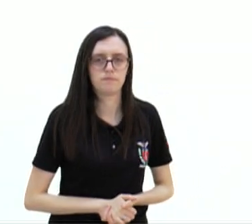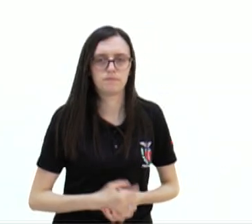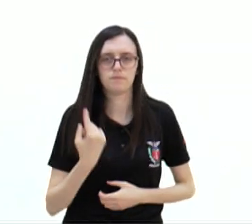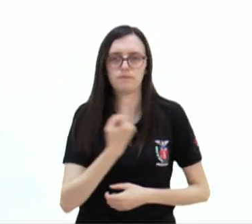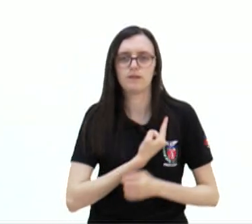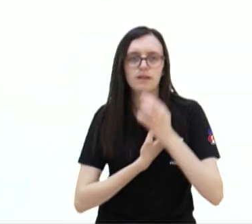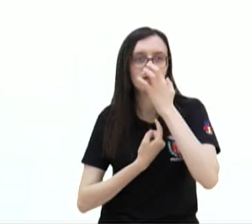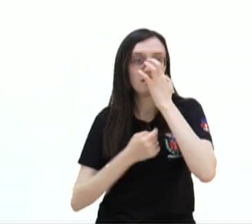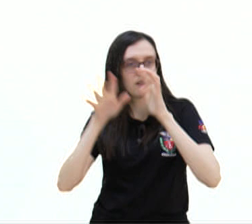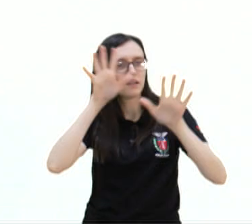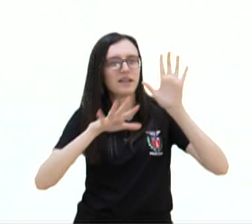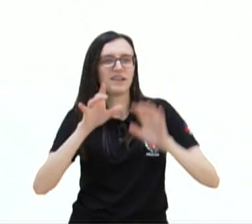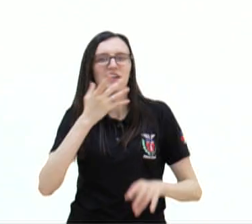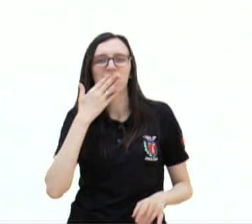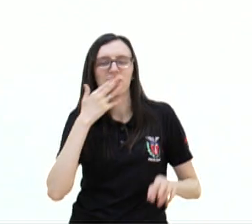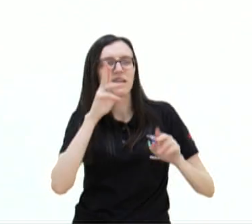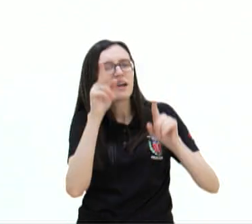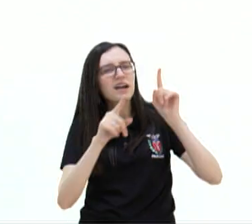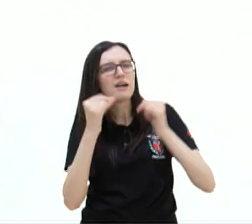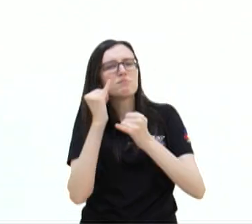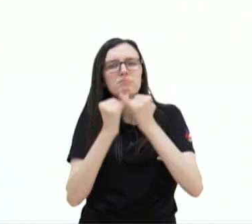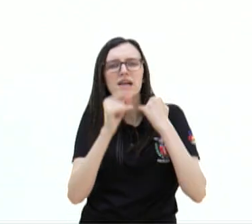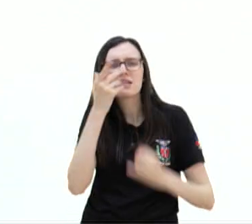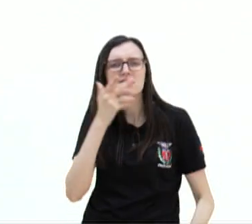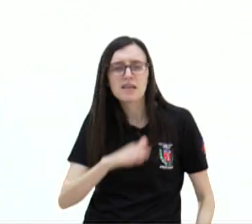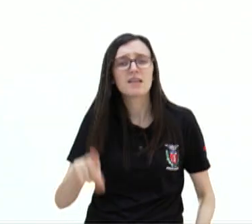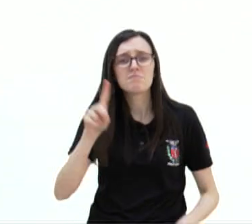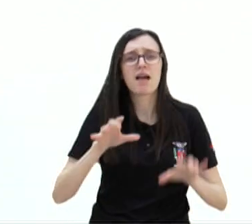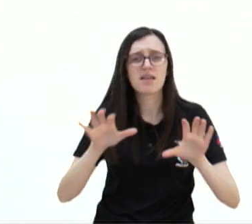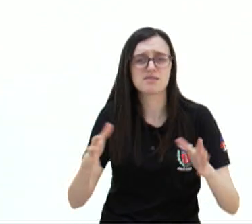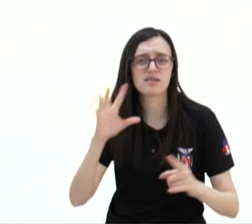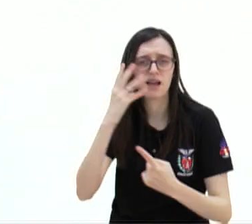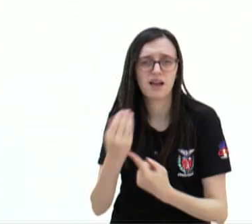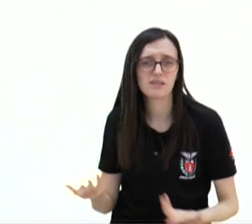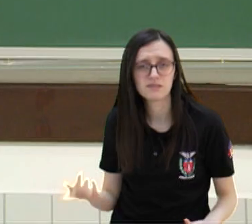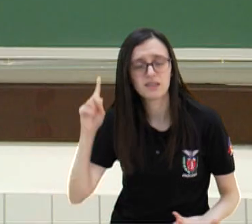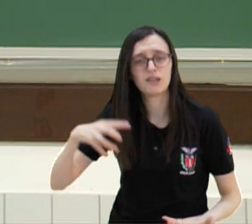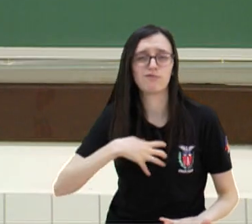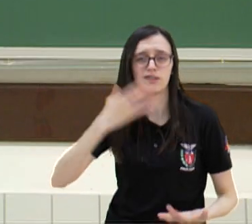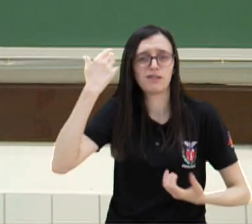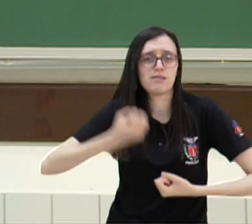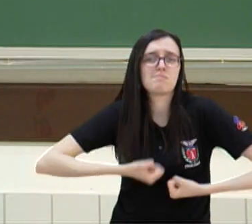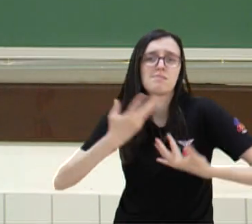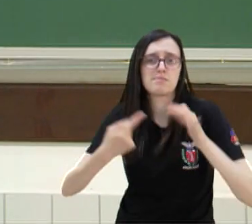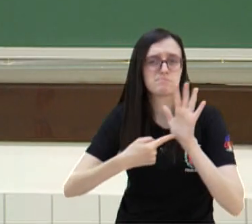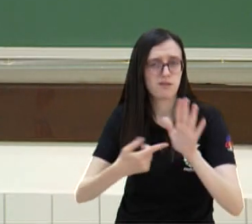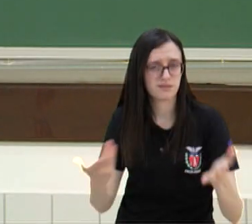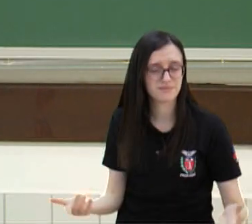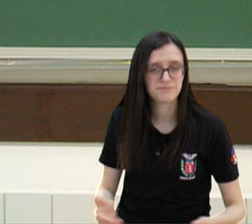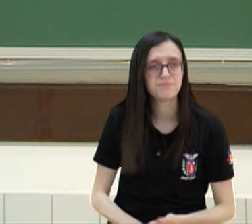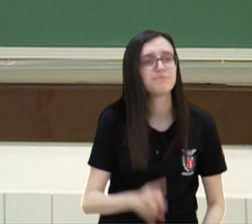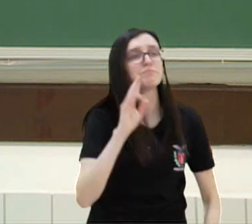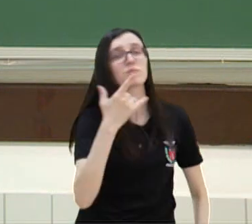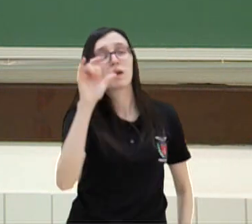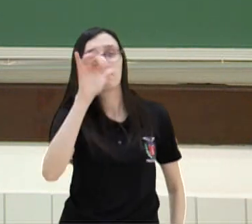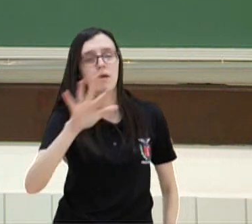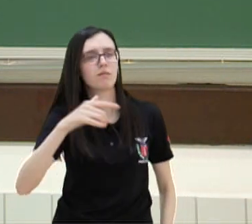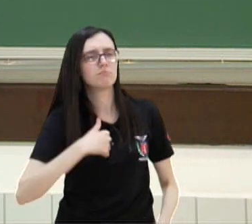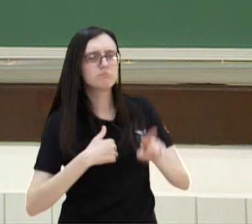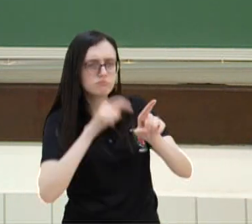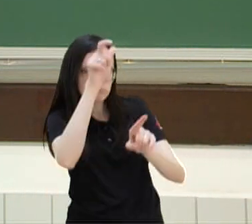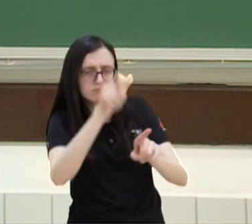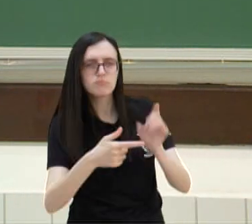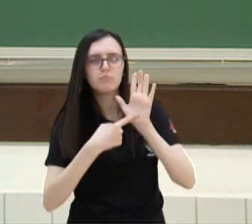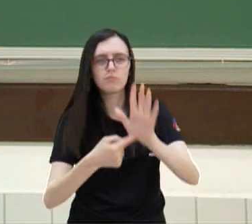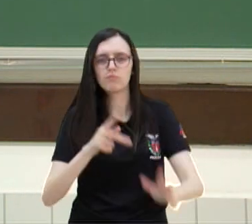meio infantil as cores escolhidas, mas é um jeito de se fazer arte, era um jeito que eles se expressavam. Essa aqui que eu também já mostrei, essa core